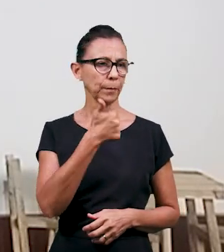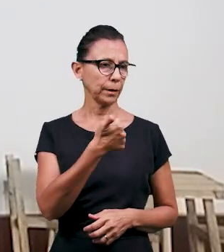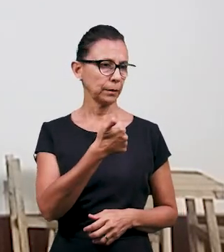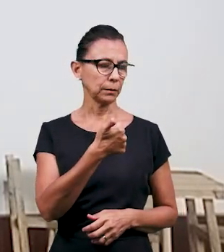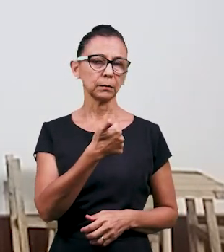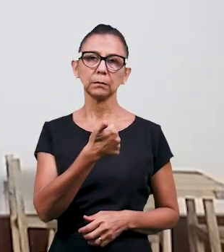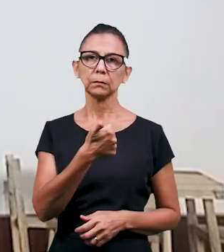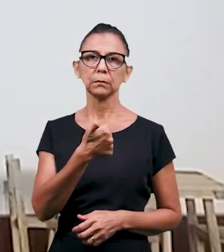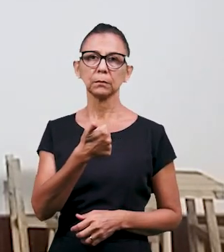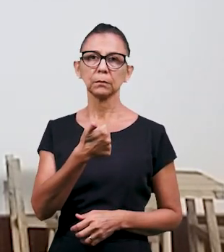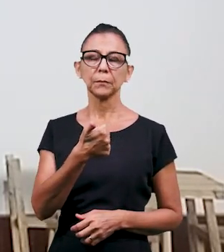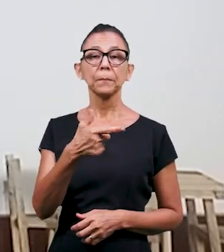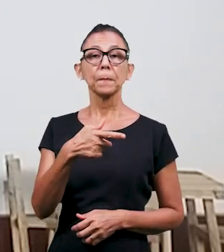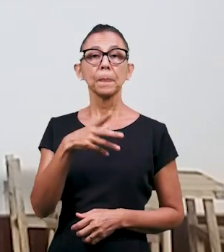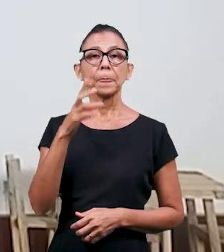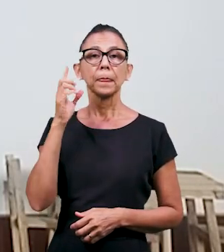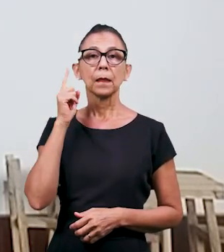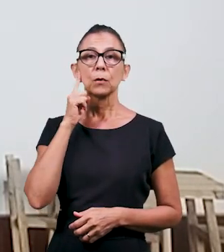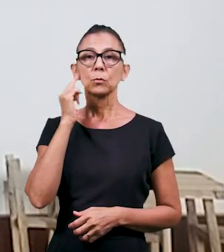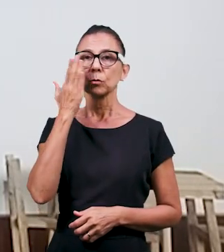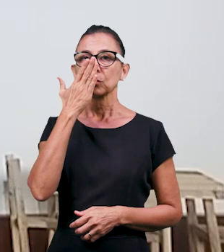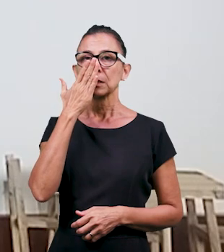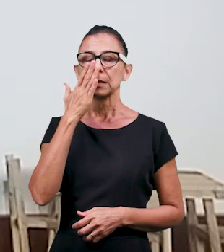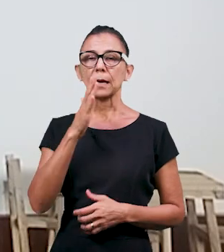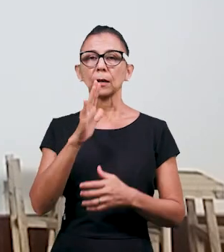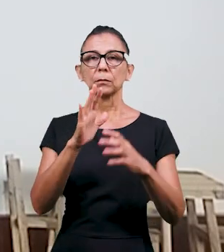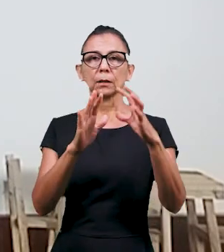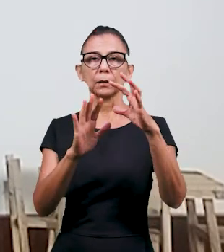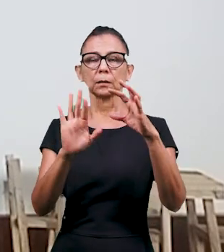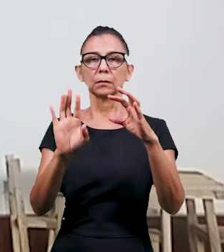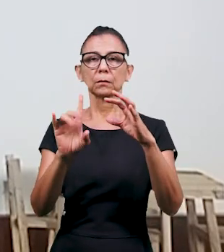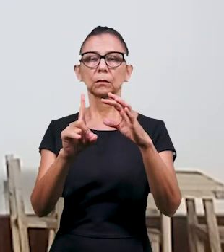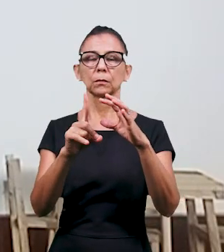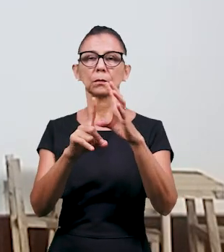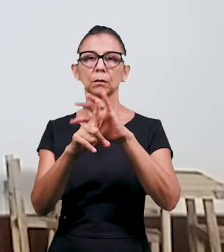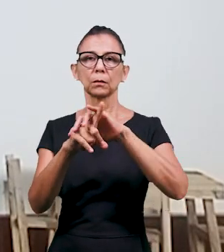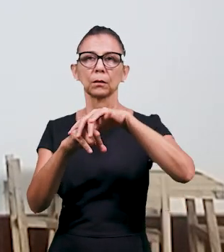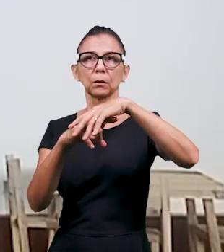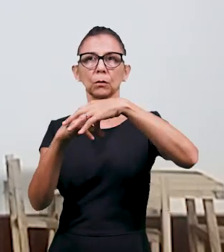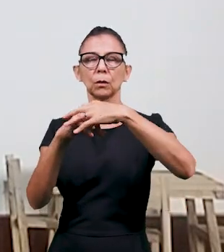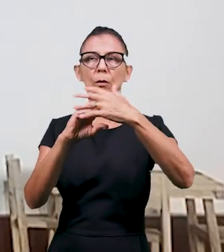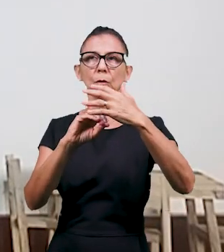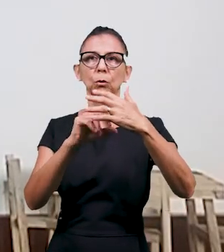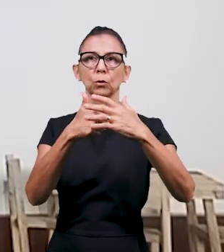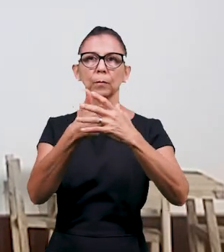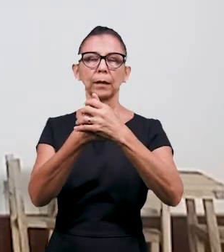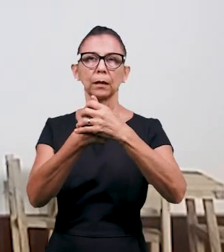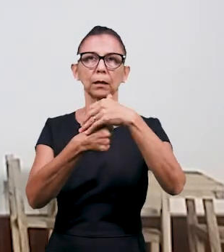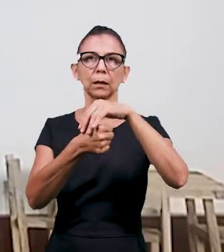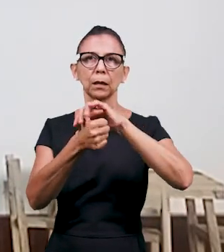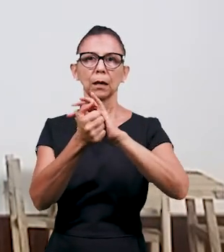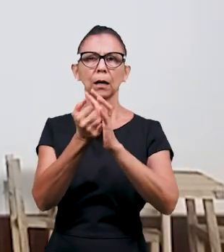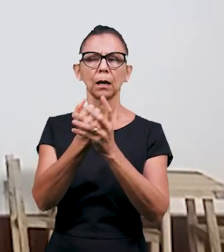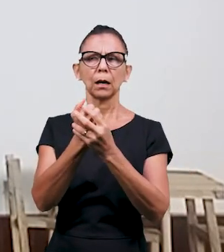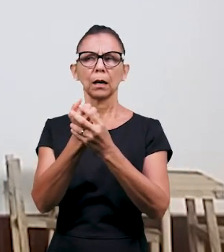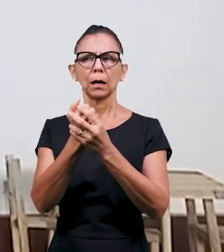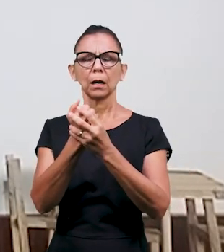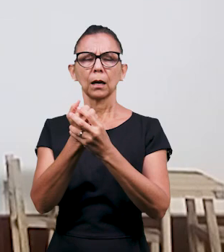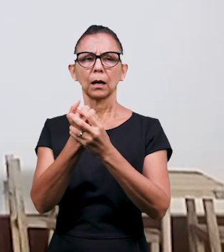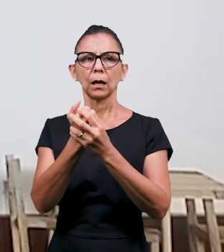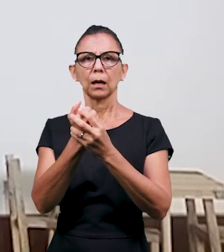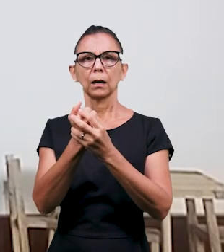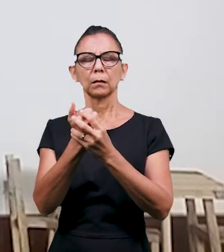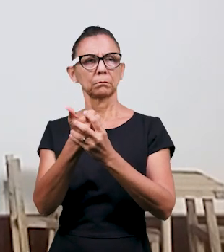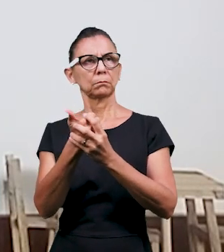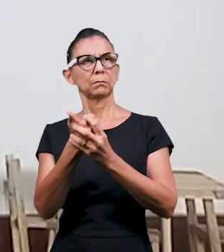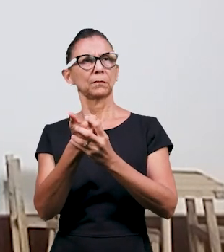bem. Então, o surdo cego tá aqui segurando a mão e ele fala assim, ó, tudo bem. Mas